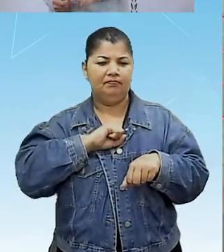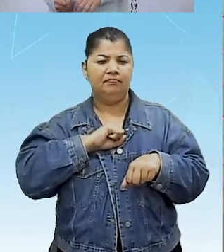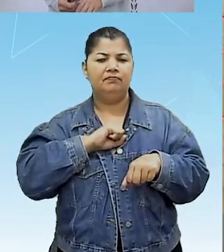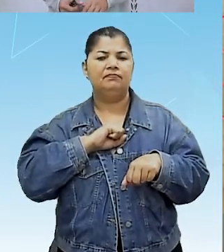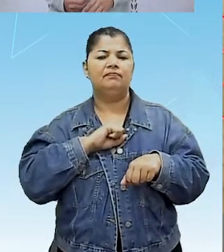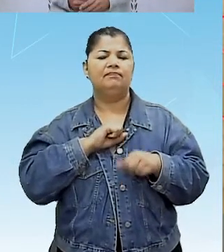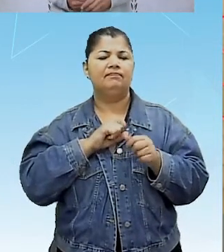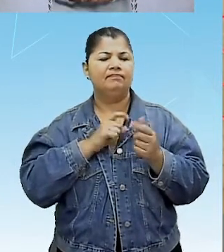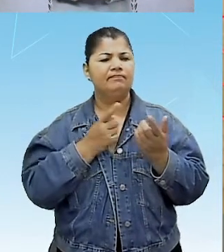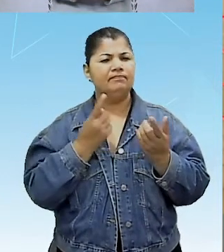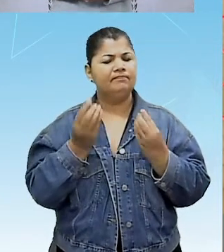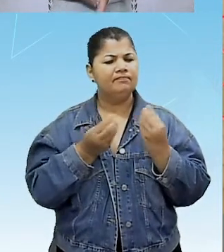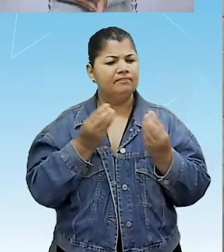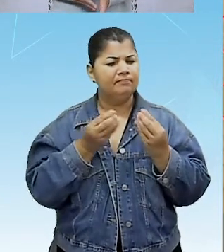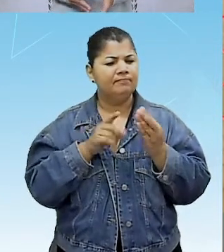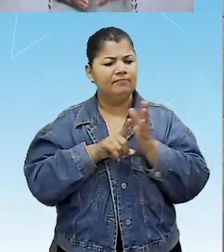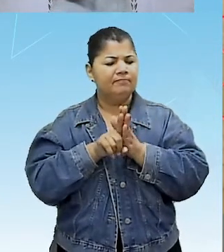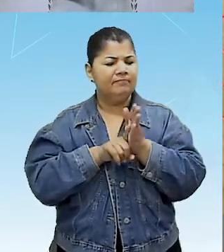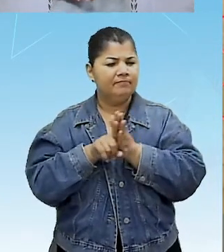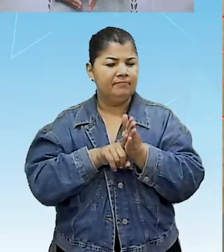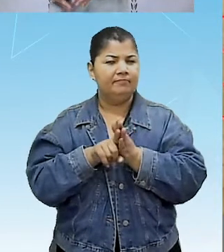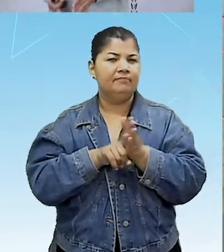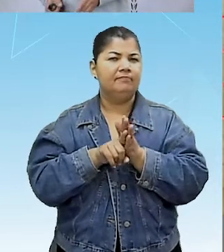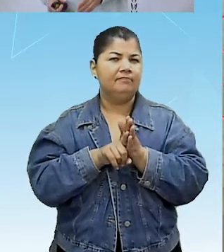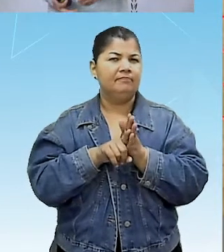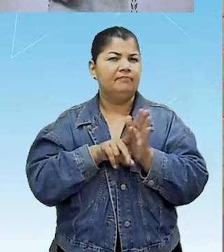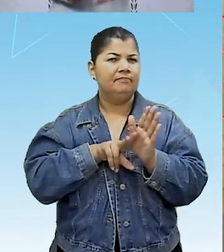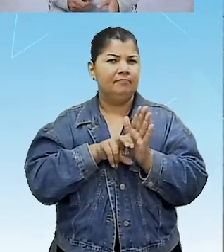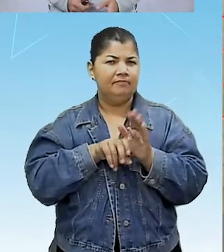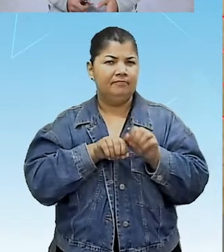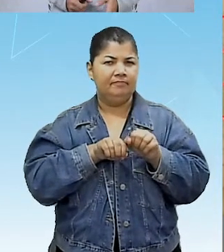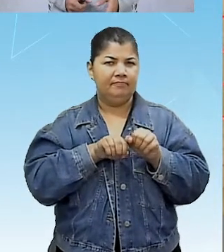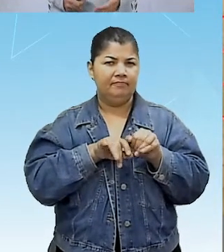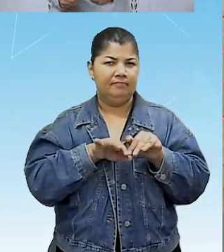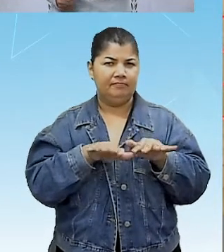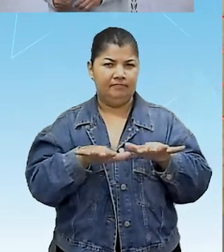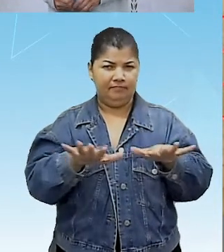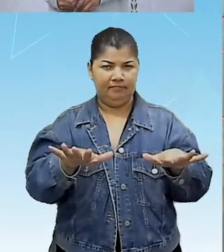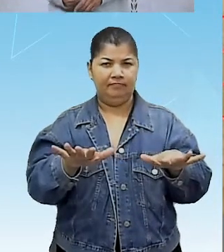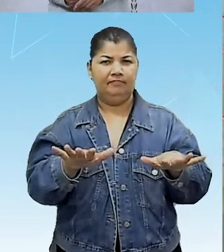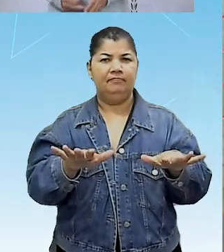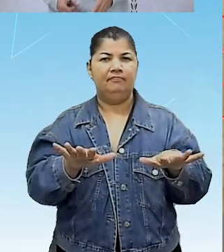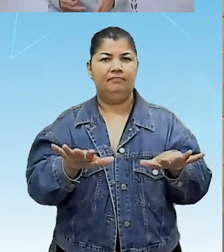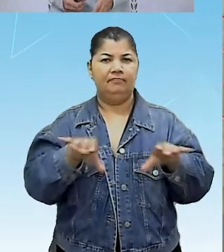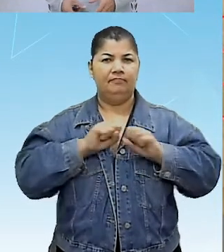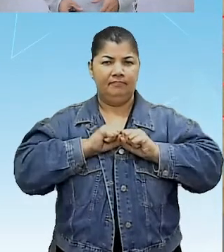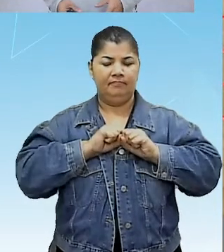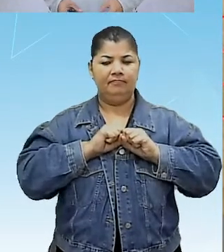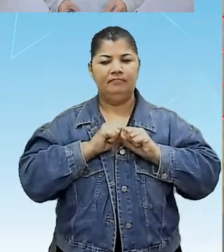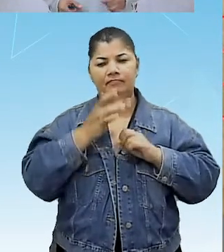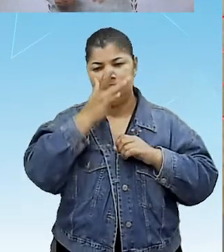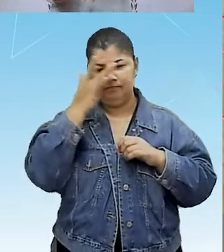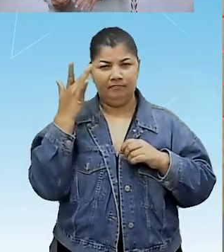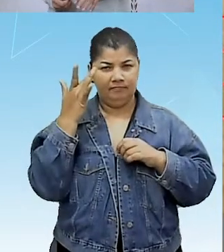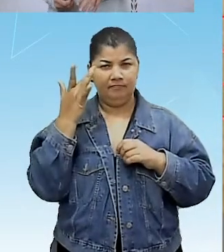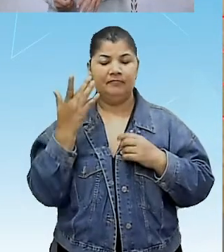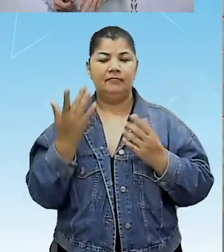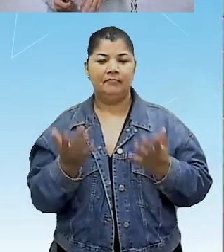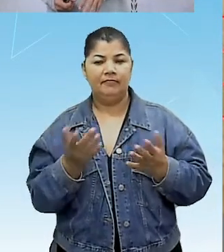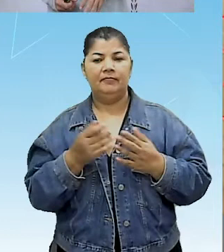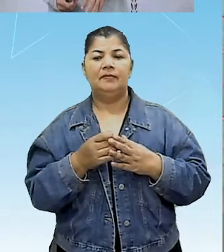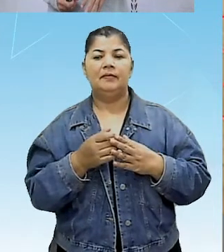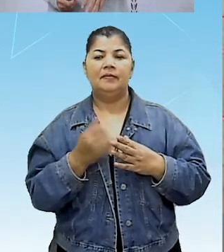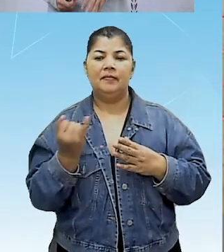têm investigado como esse vírus se espalha contaminando os seres humanos, tá? E é importante